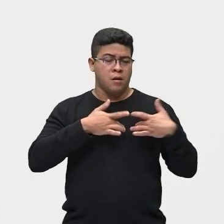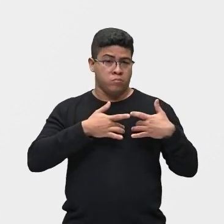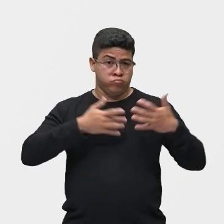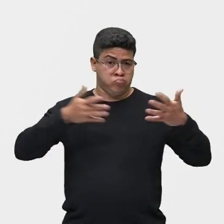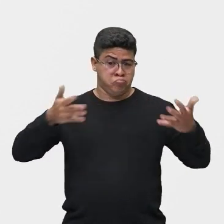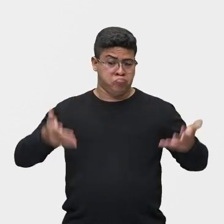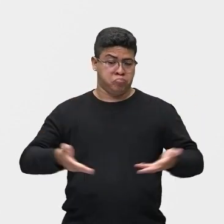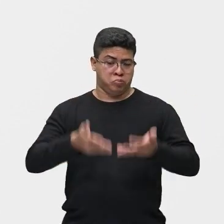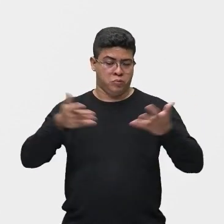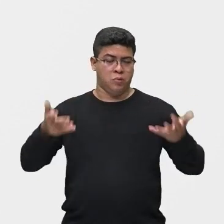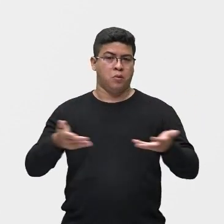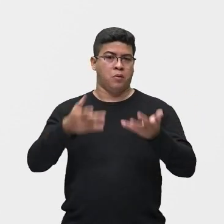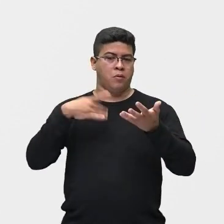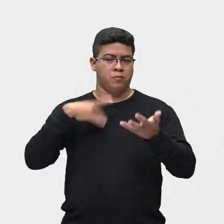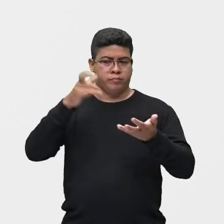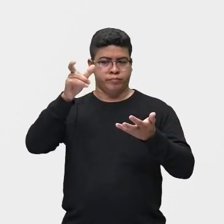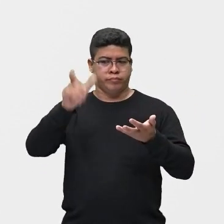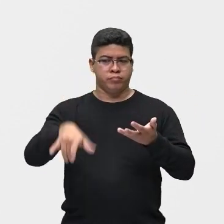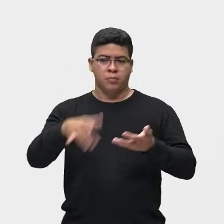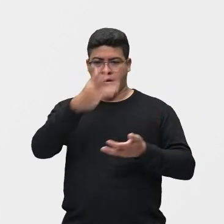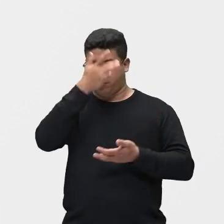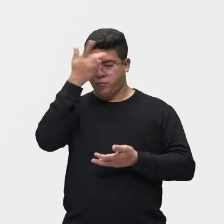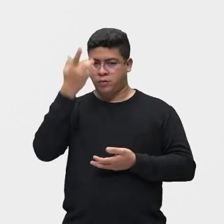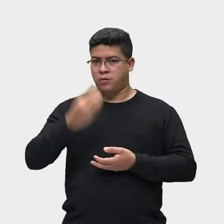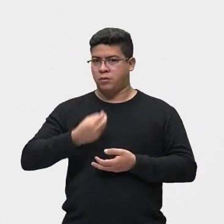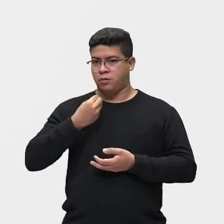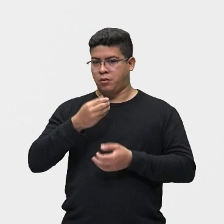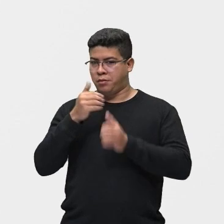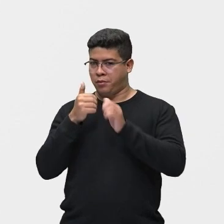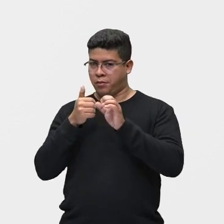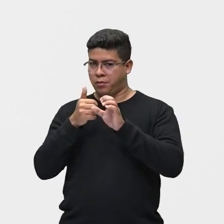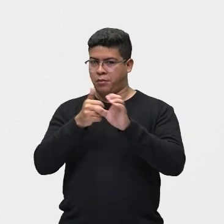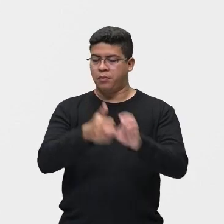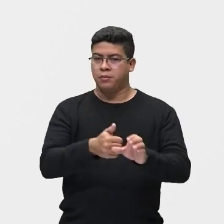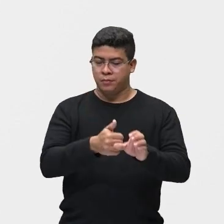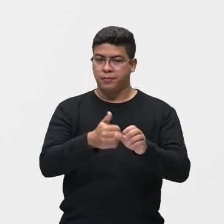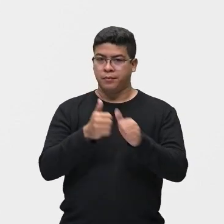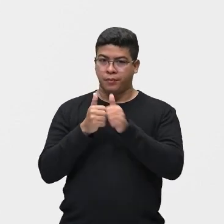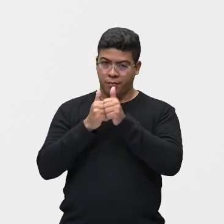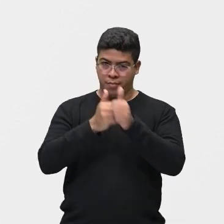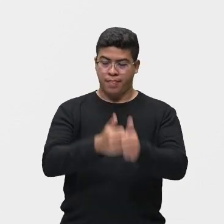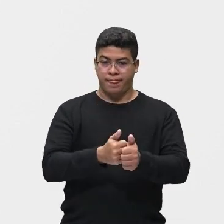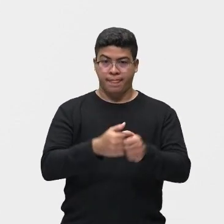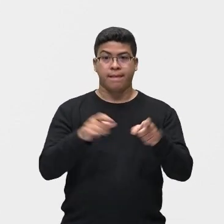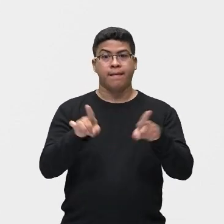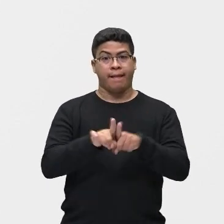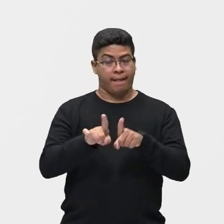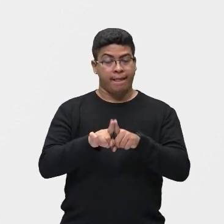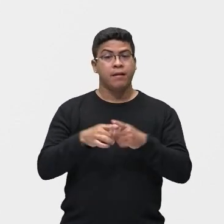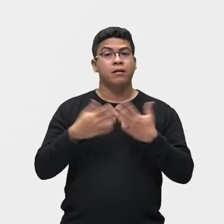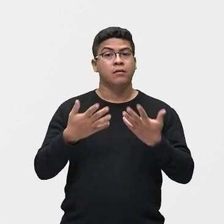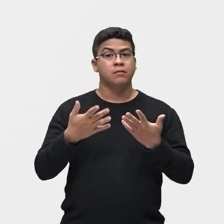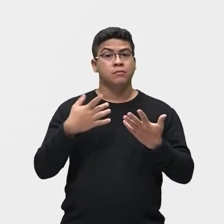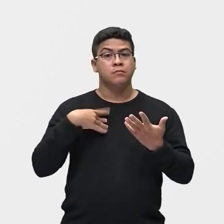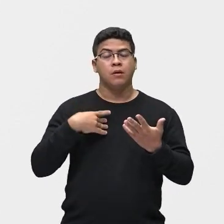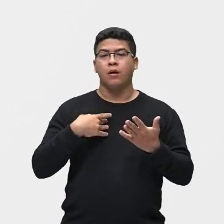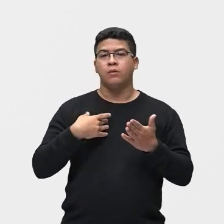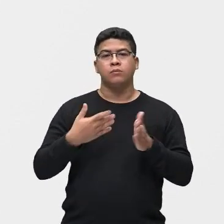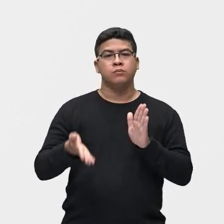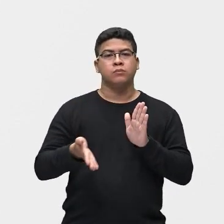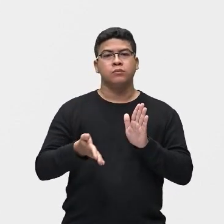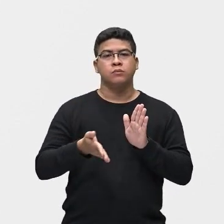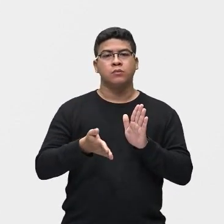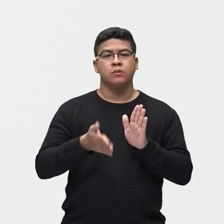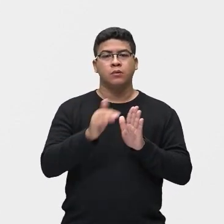motivar o fiel a viver nas suas relações cotidianas, os princípios morais, por favor, a segunda